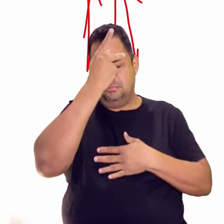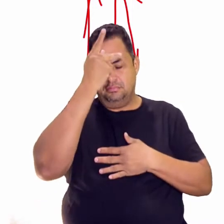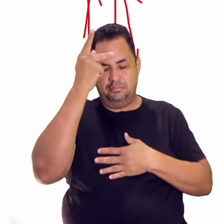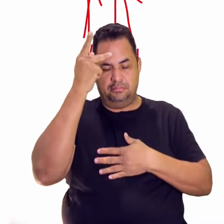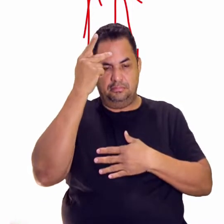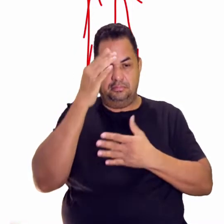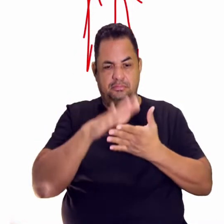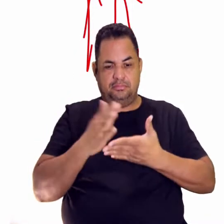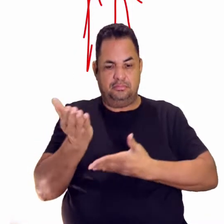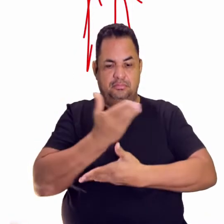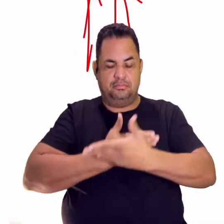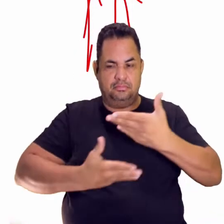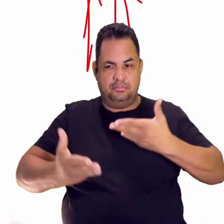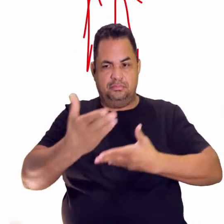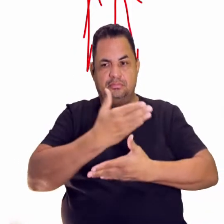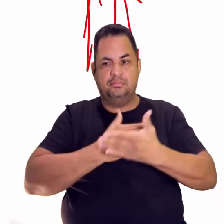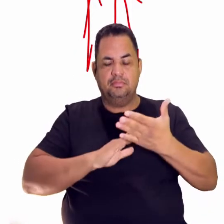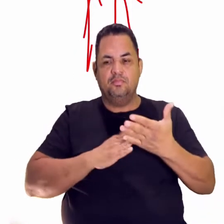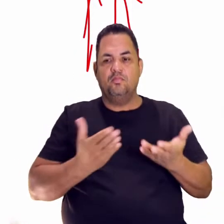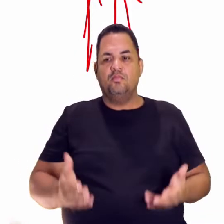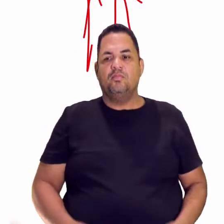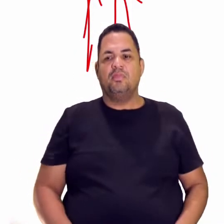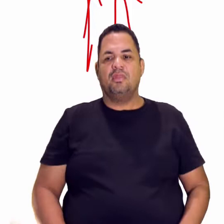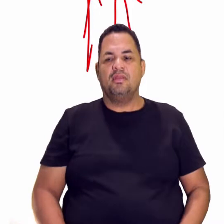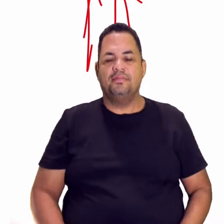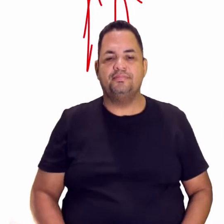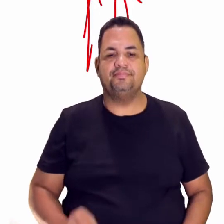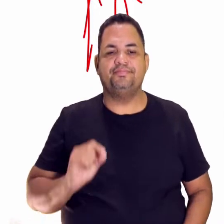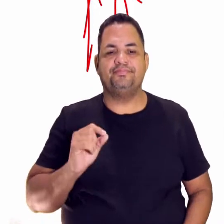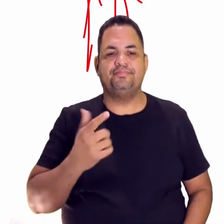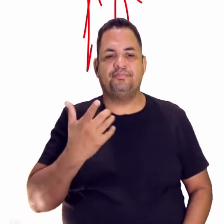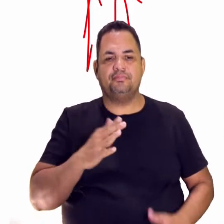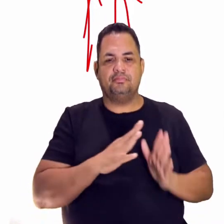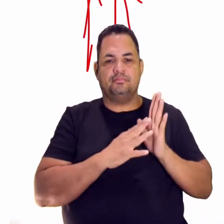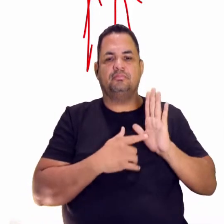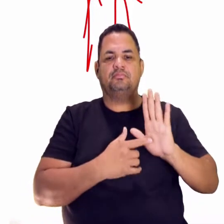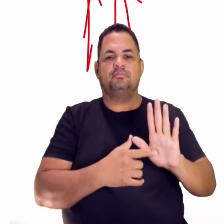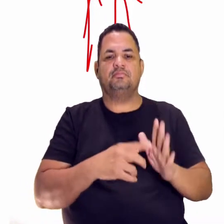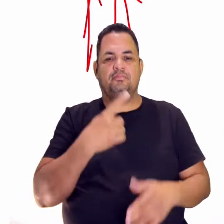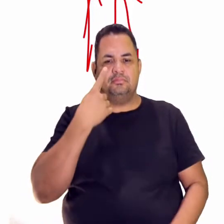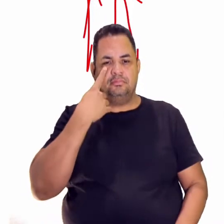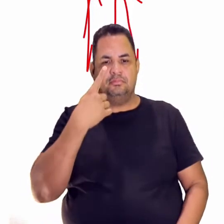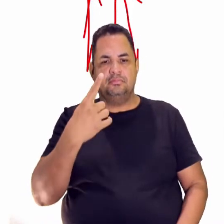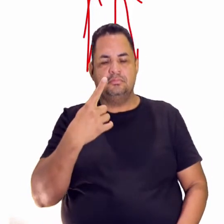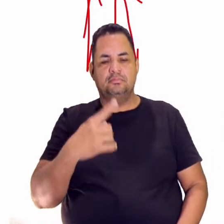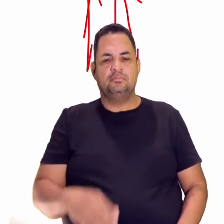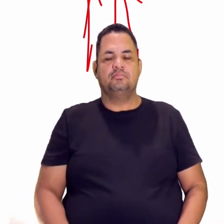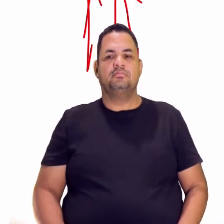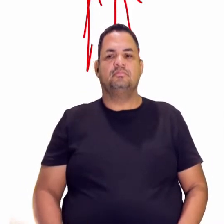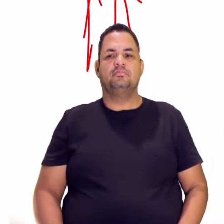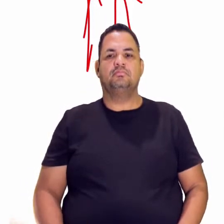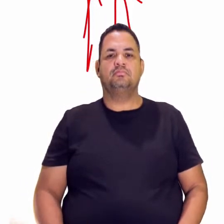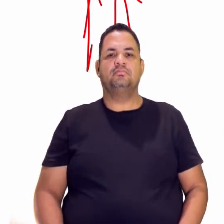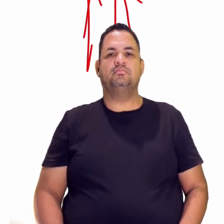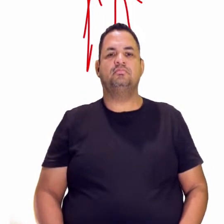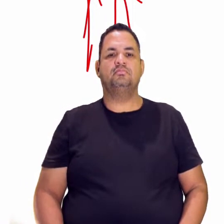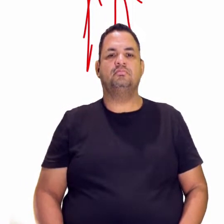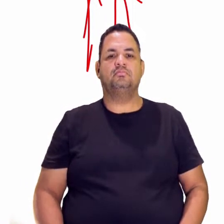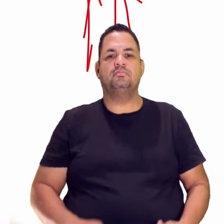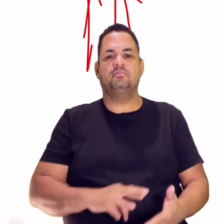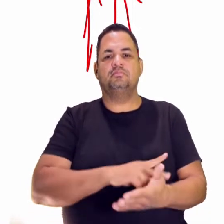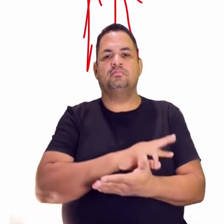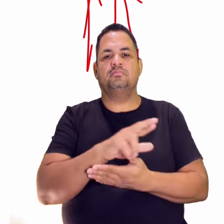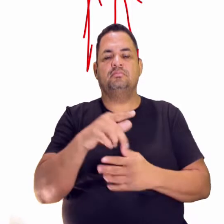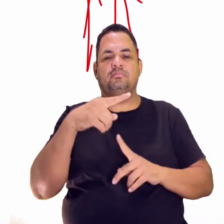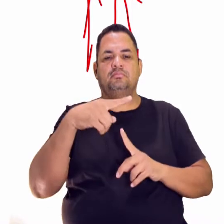podem interagir diretamente com o que está ali posto para ser visto, para ser tocado, né? São vários